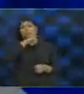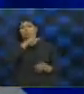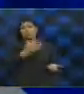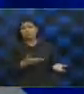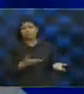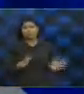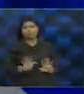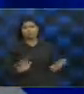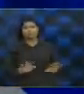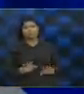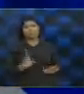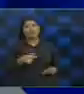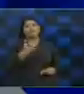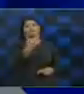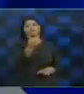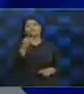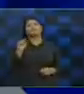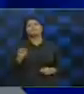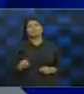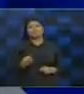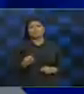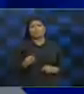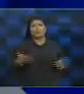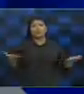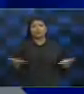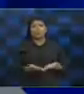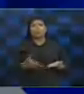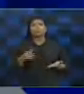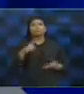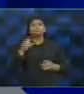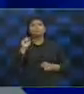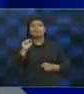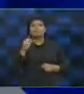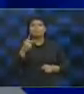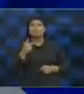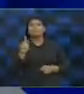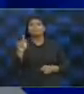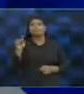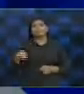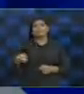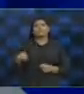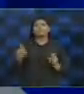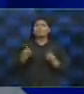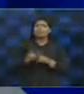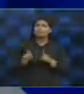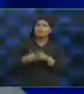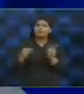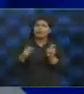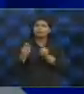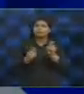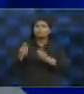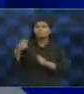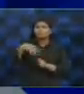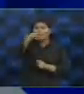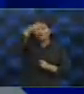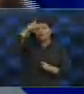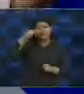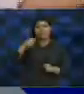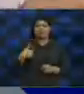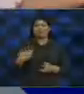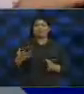Eu digo, não, são 26 mil. Agora, candidato, existe a PGM para tomar conta também das finanças do município. Eu não